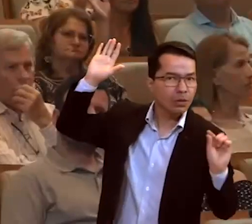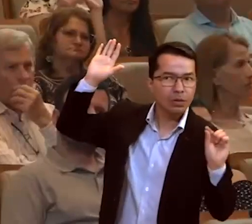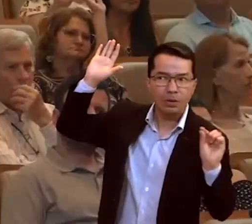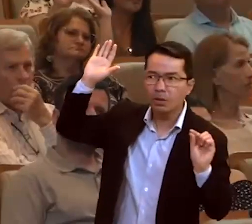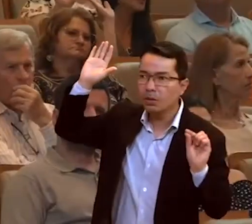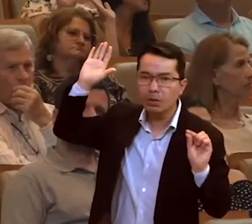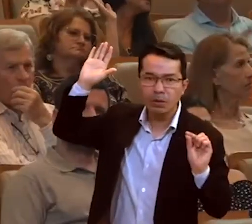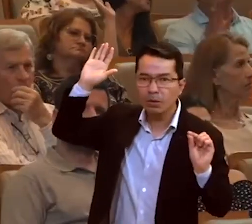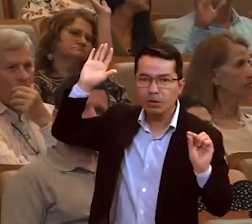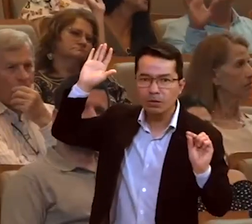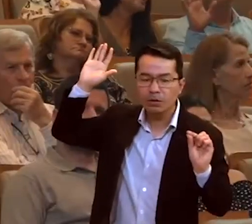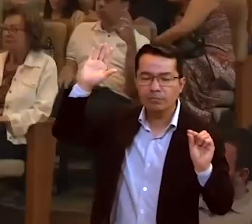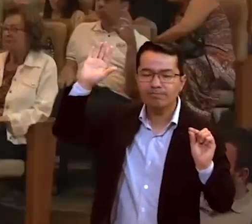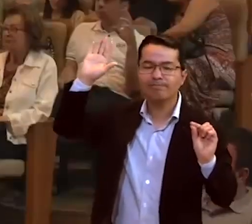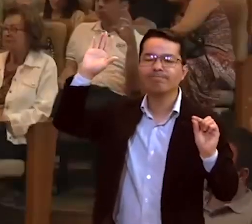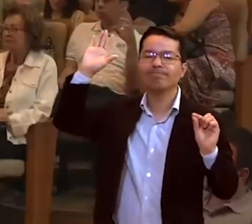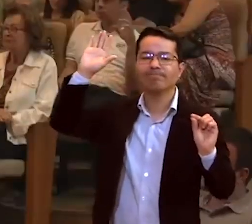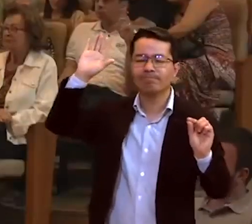tipo.